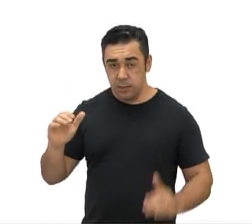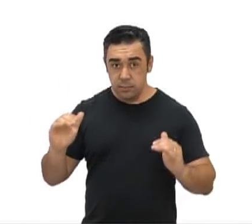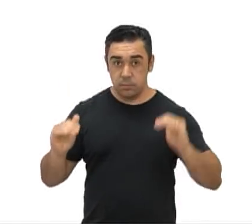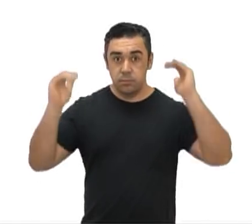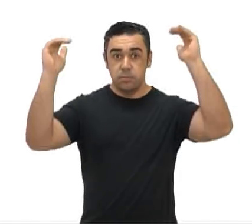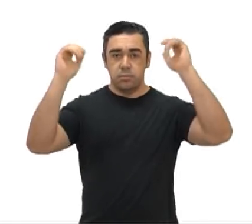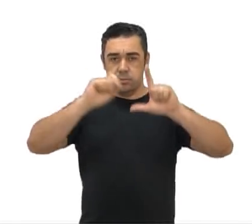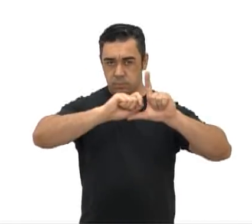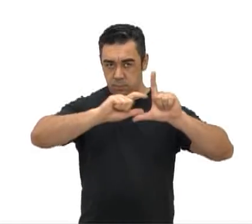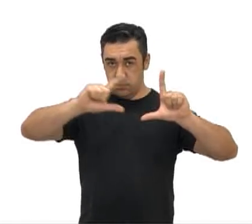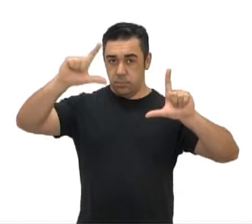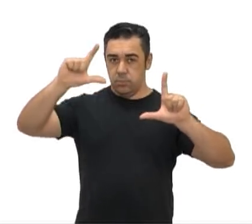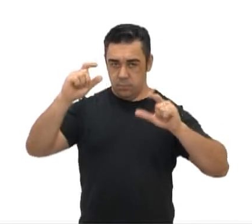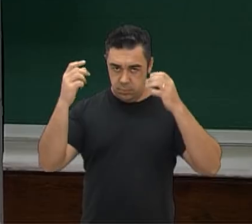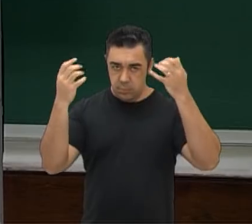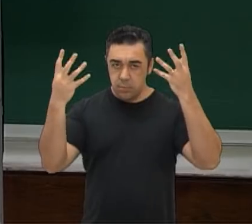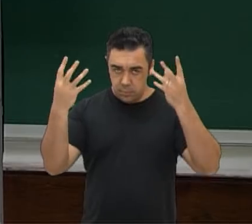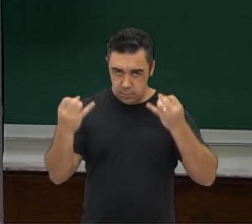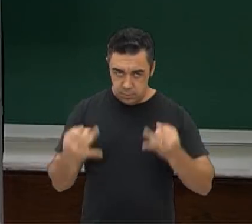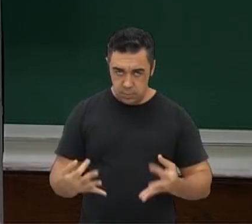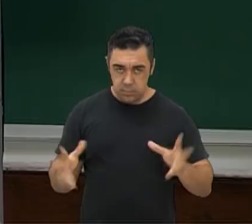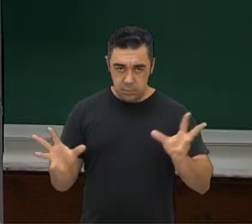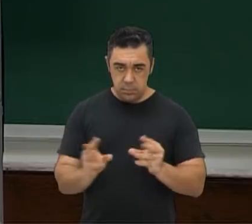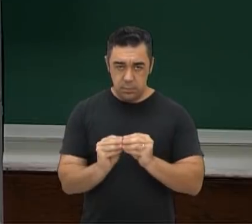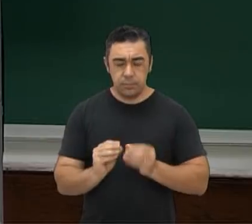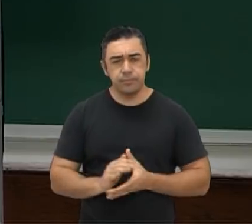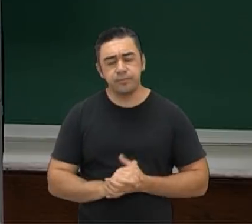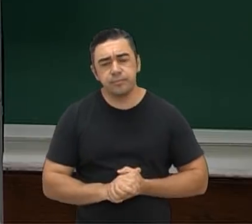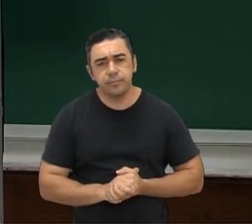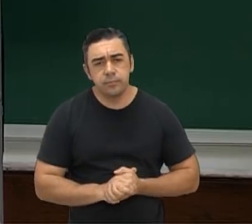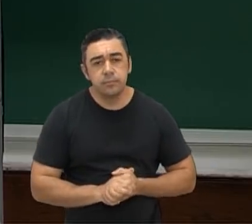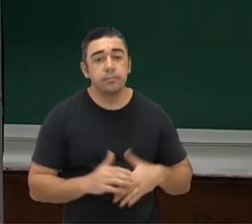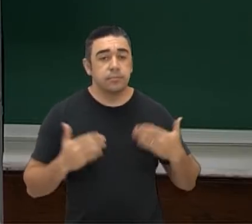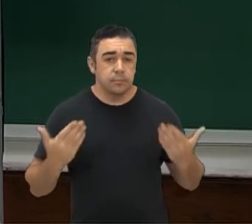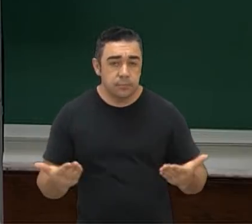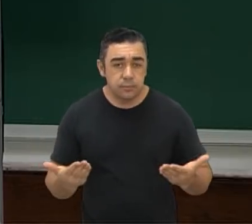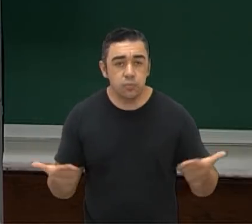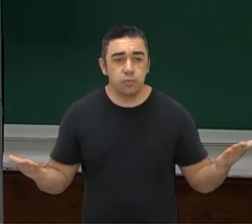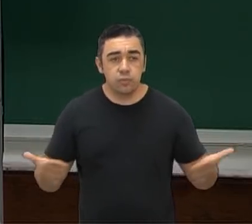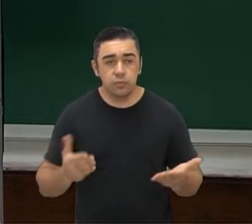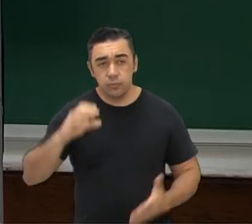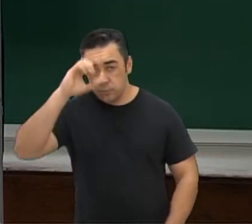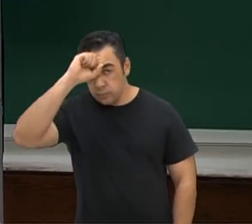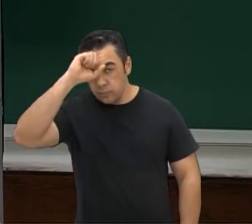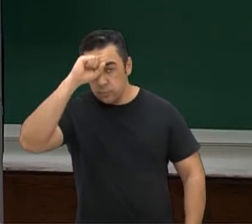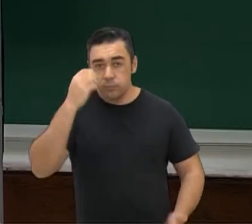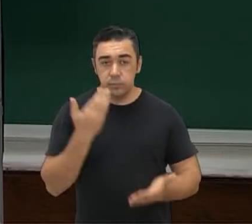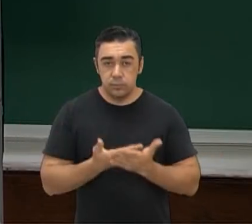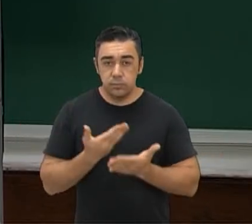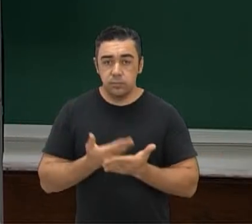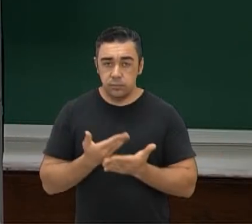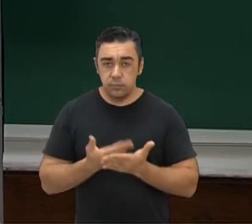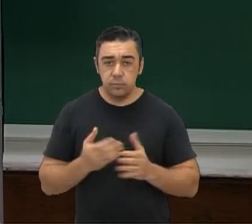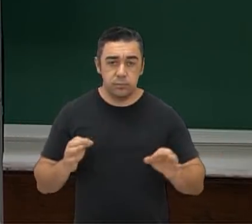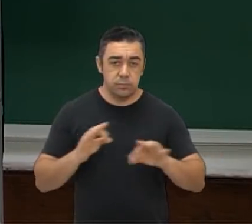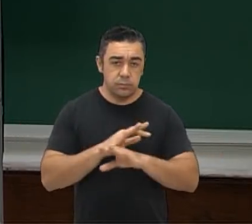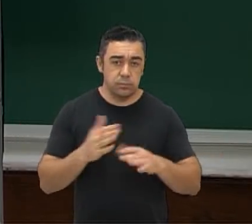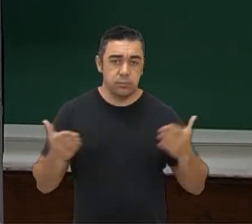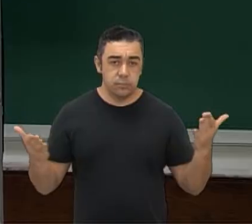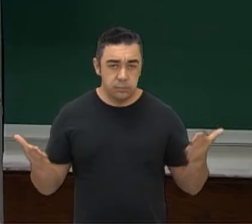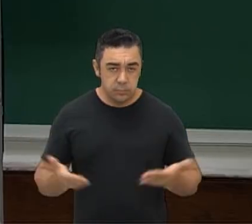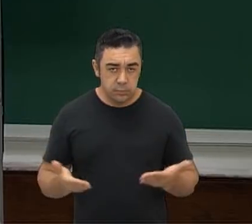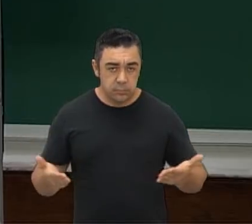exemplos de adjetivo superlativo sintético, ok? Muito bem, pessoal, então a gente vai ficando por aqui, né? A nossa aula de